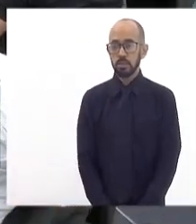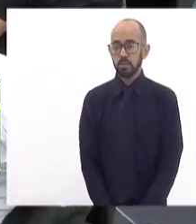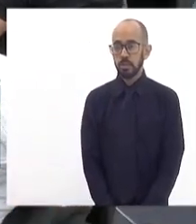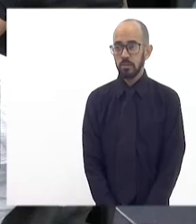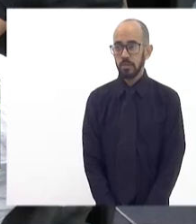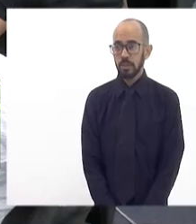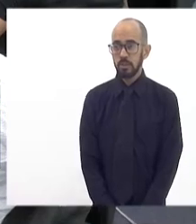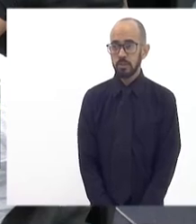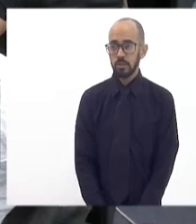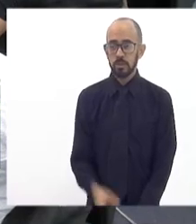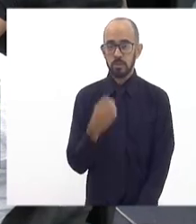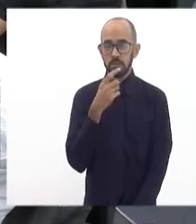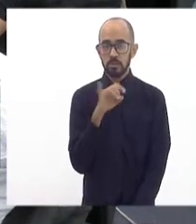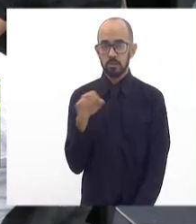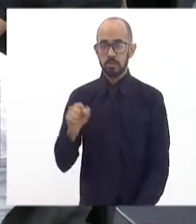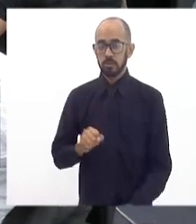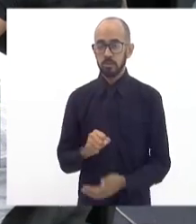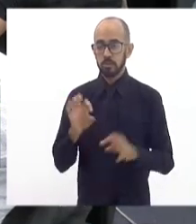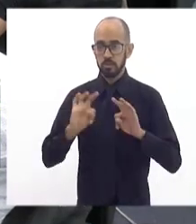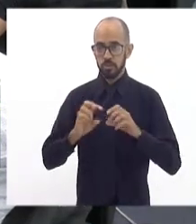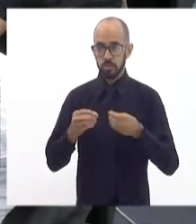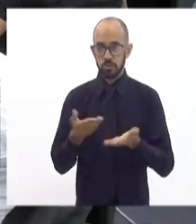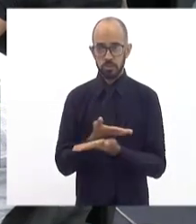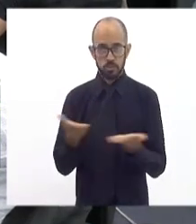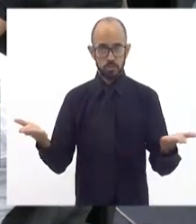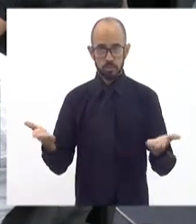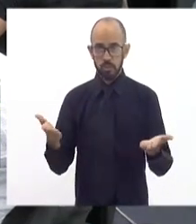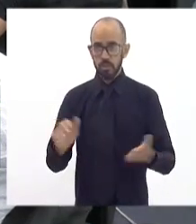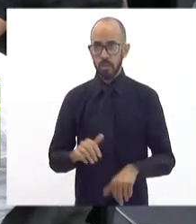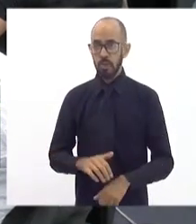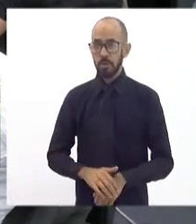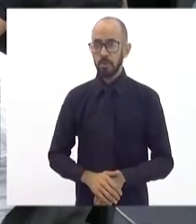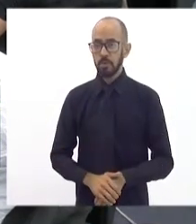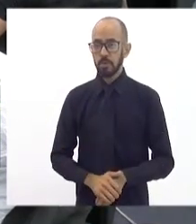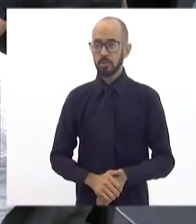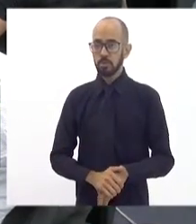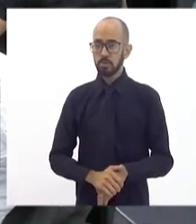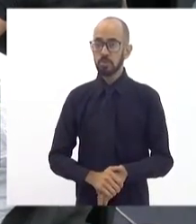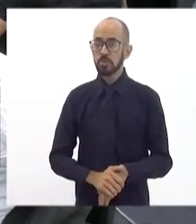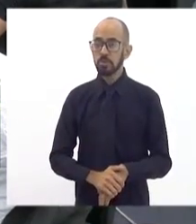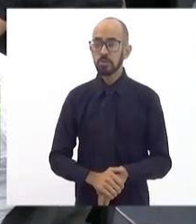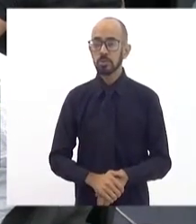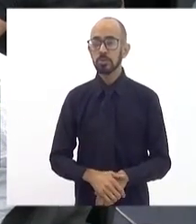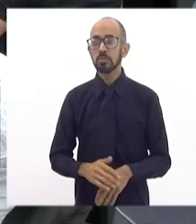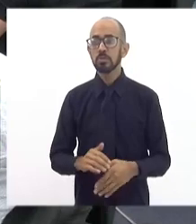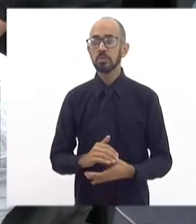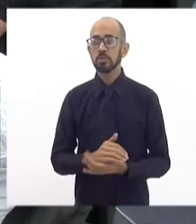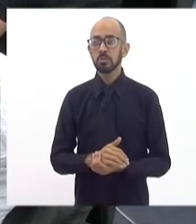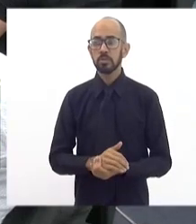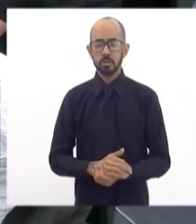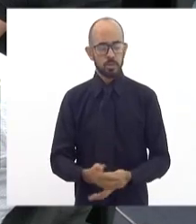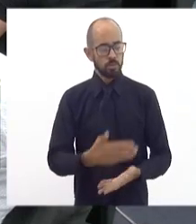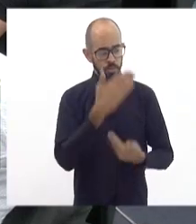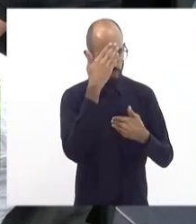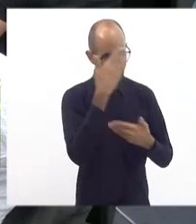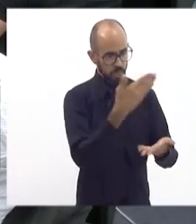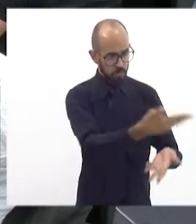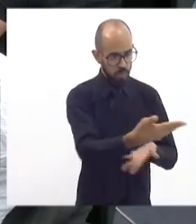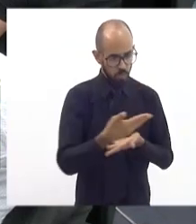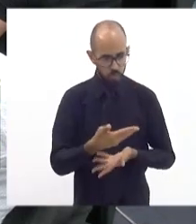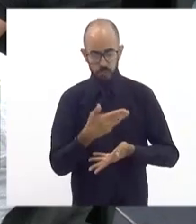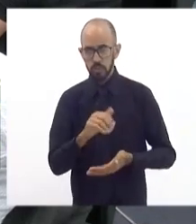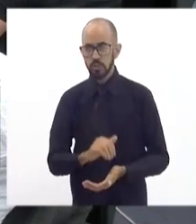Bom dia a todas e todos Bom dia muito obrigado pelo convite Deputado a bolsinha do